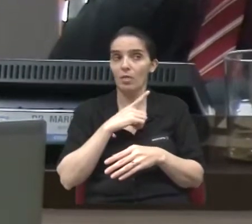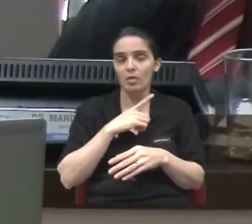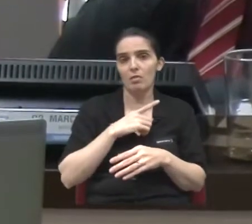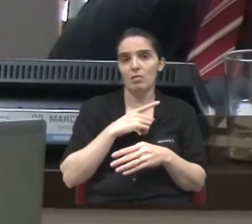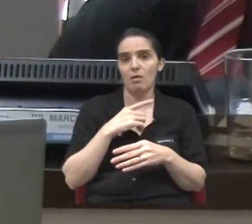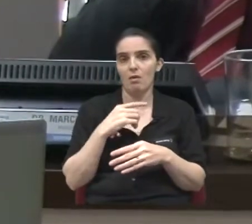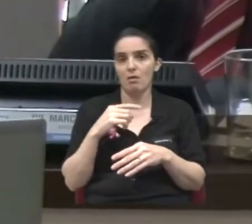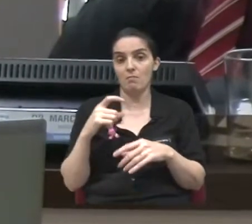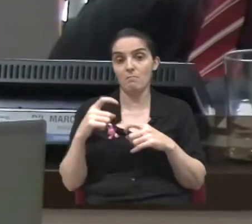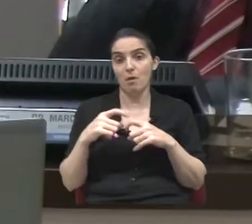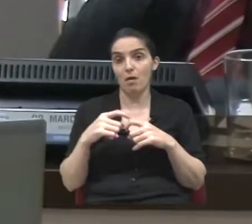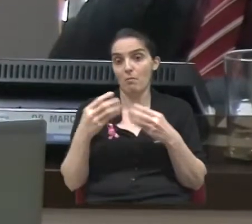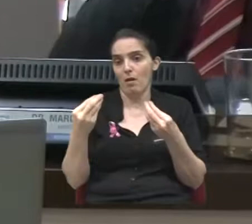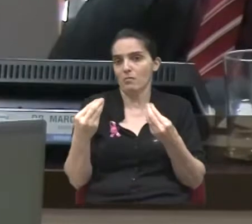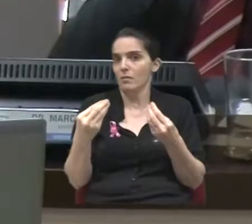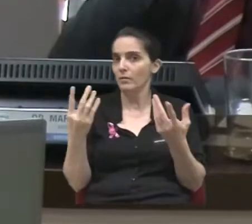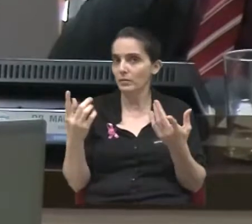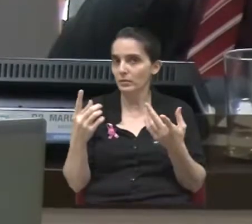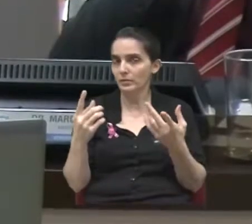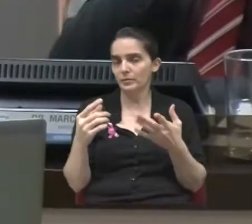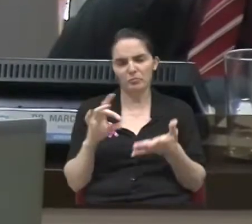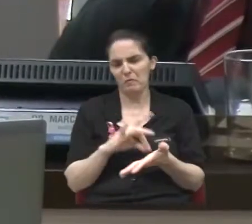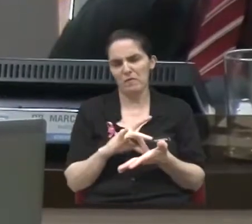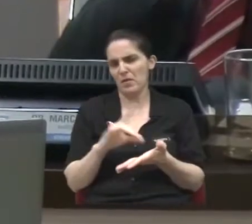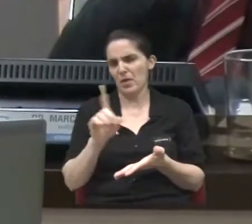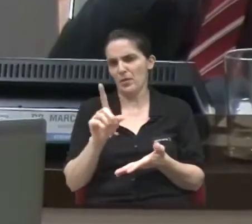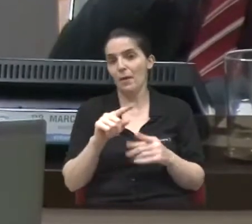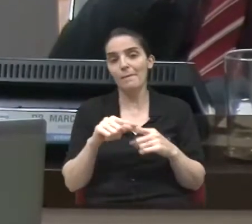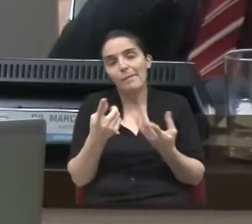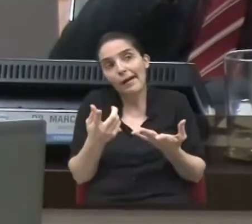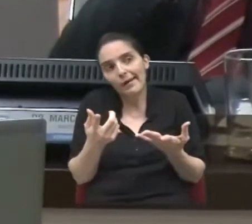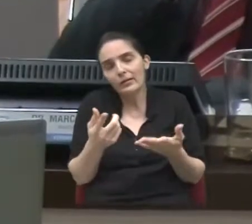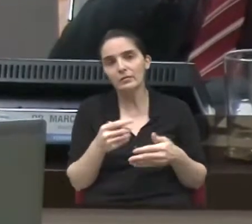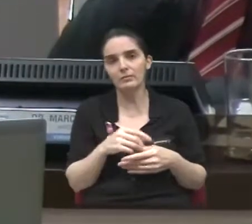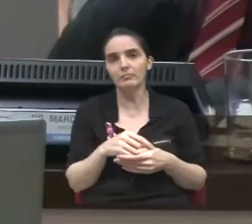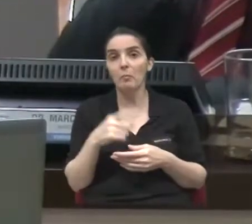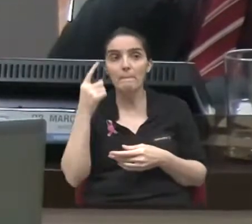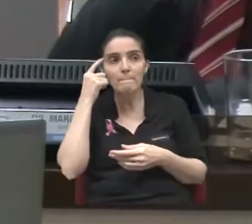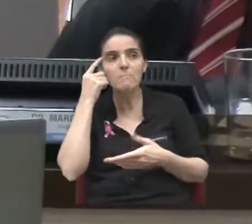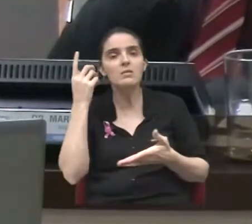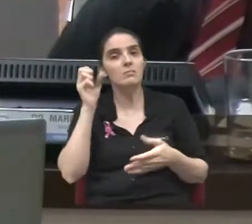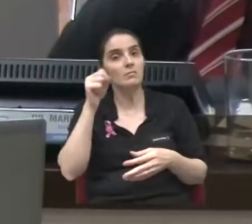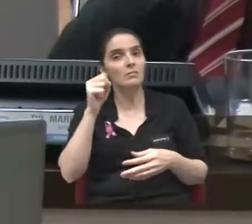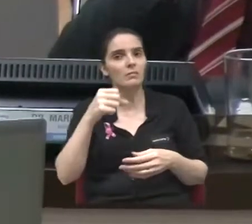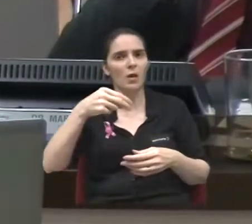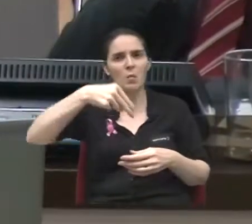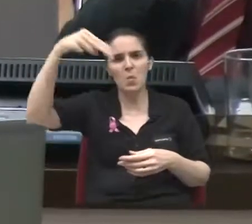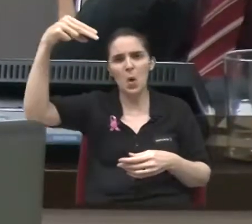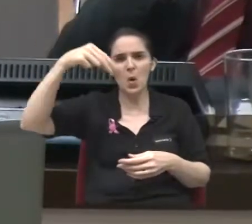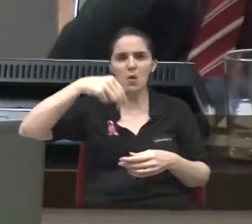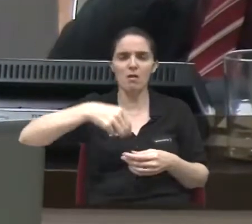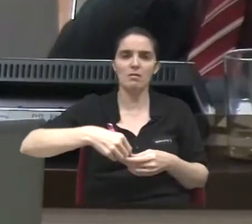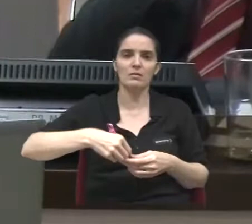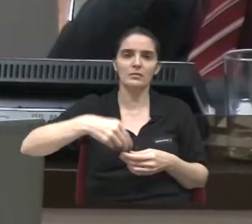realidade, mas é considerado. Imagine Norte e Nordeste, né? Que com certeza é pior, não temos